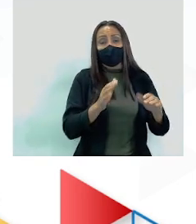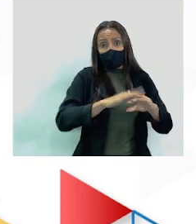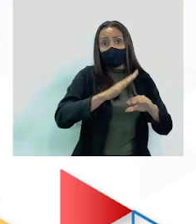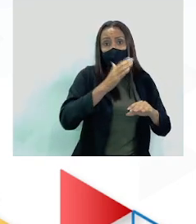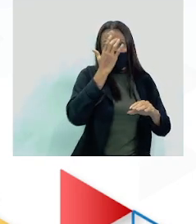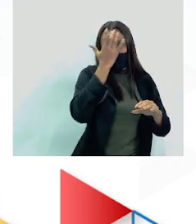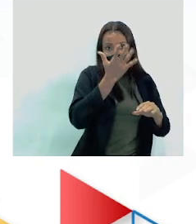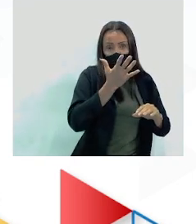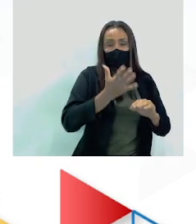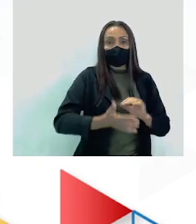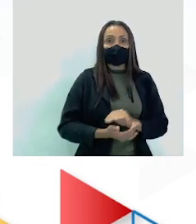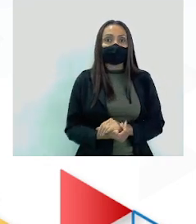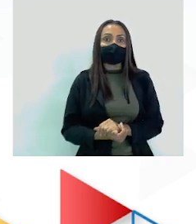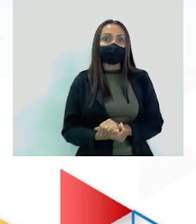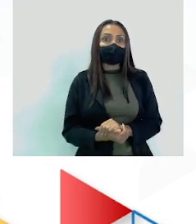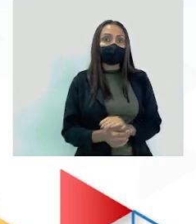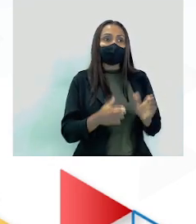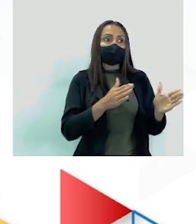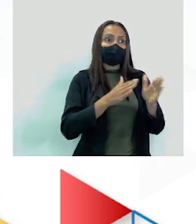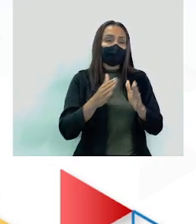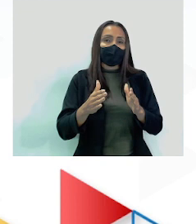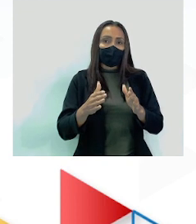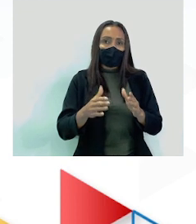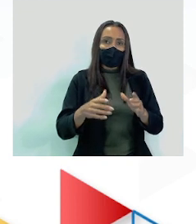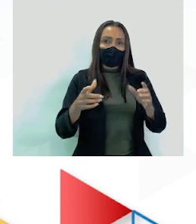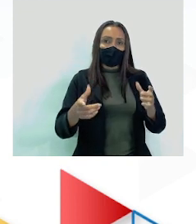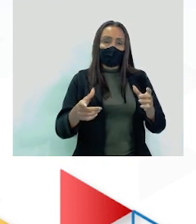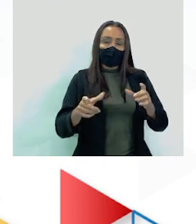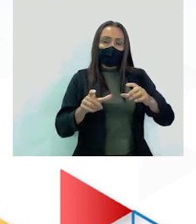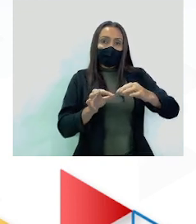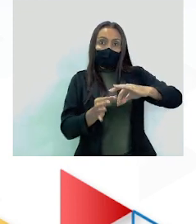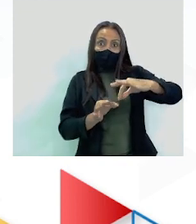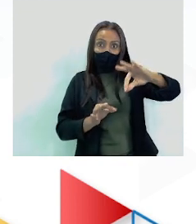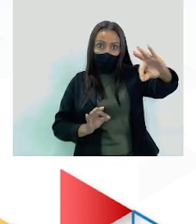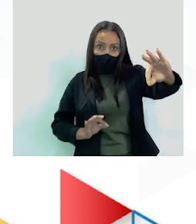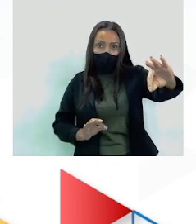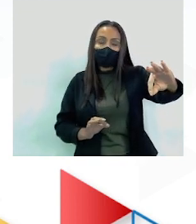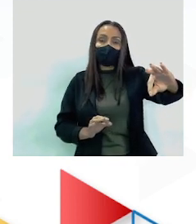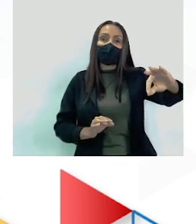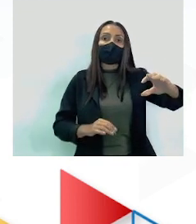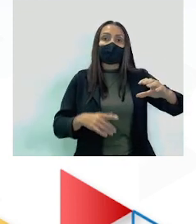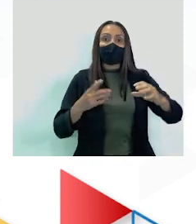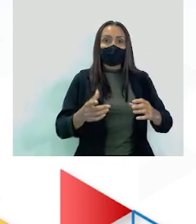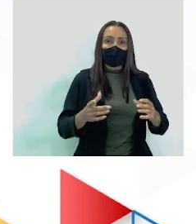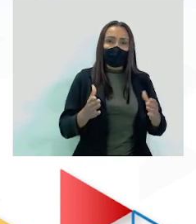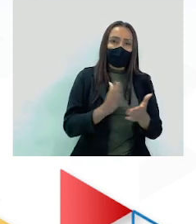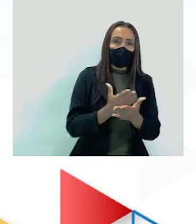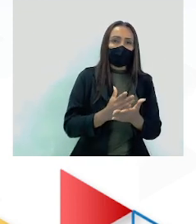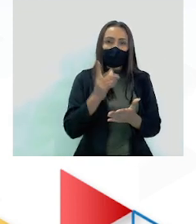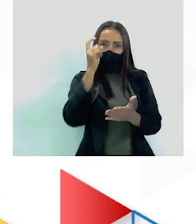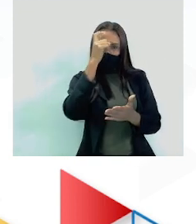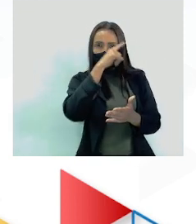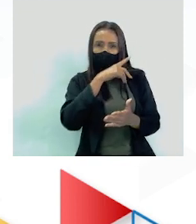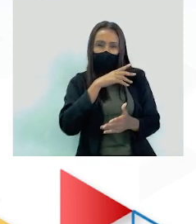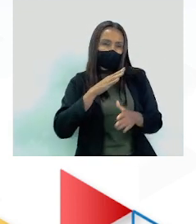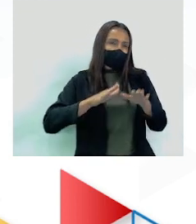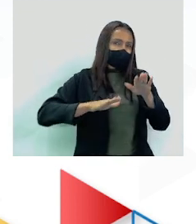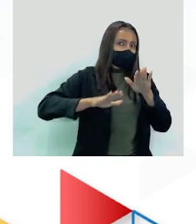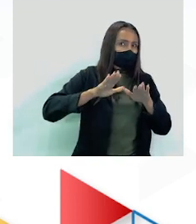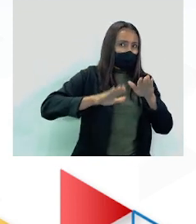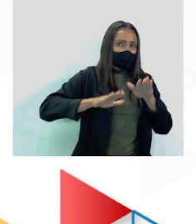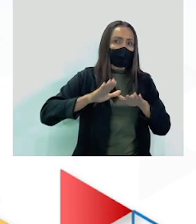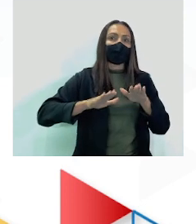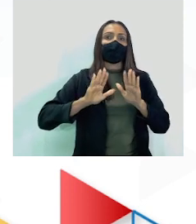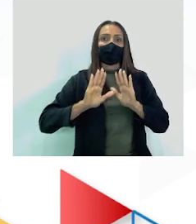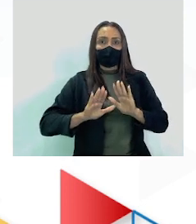fáceis, né? Um trek de travessia, né? Que tem um percurso já mais longo, né? E tem graus de dificuldade que podem variar entre